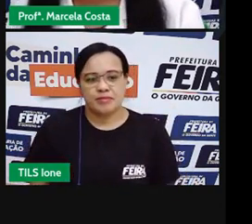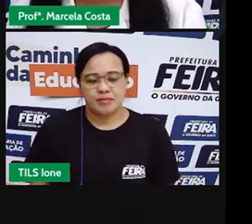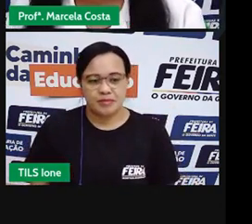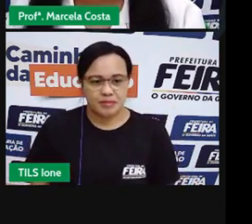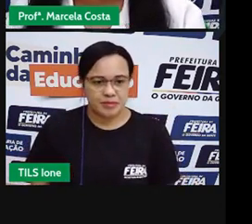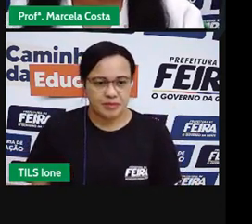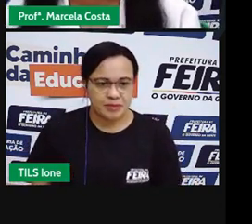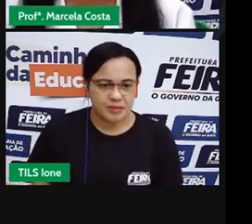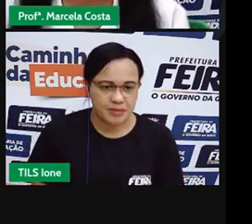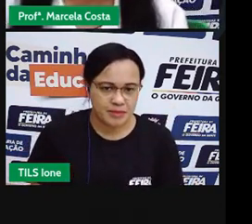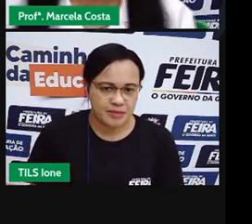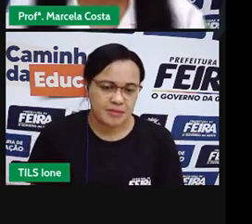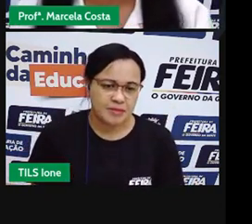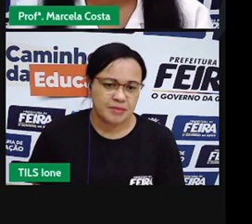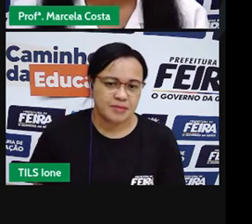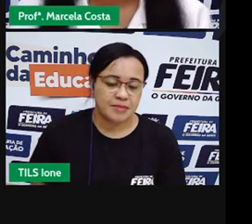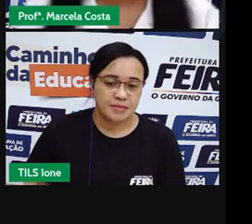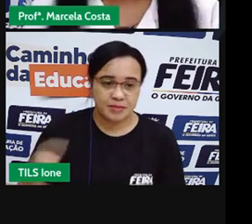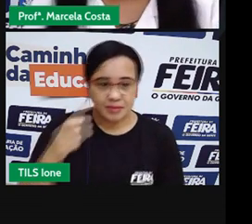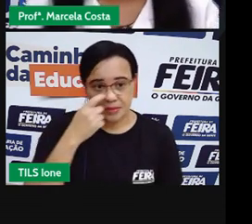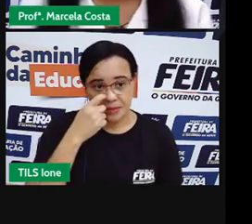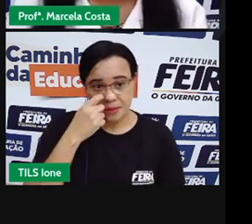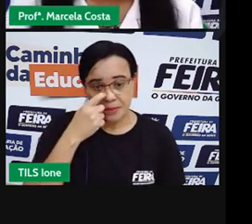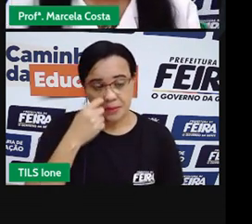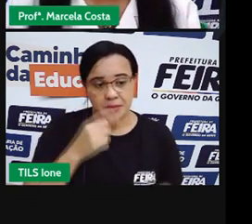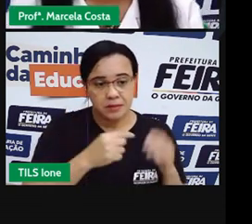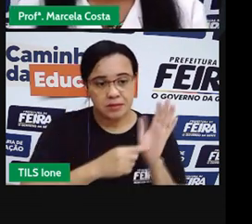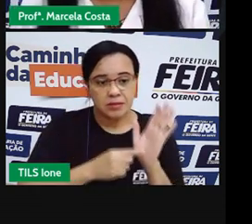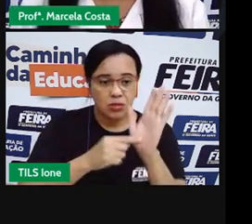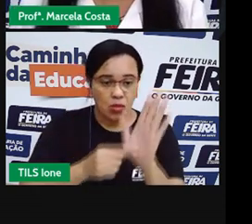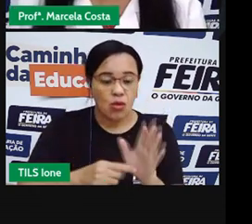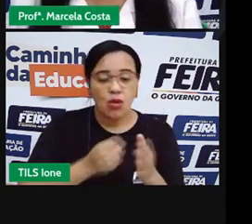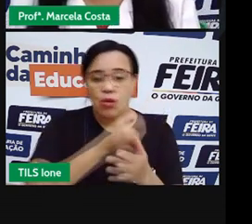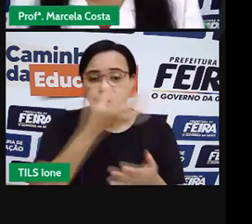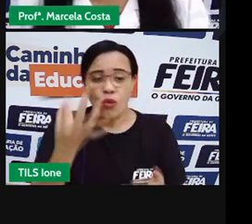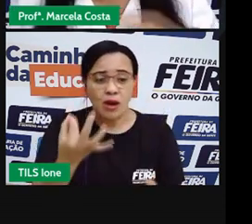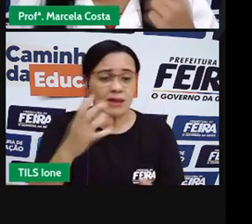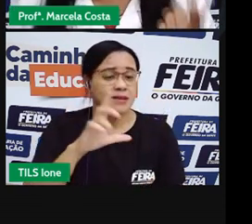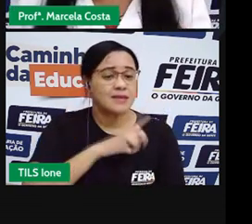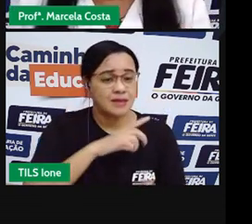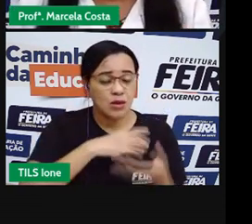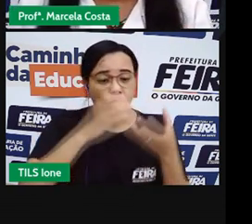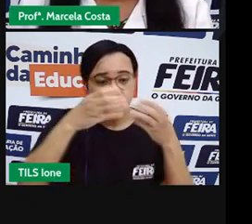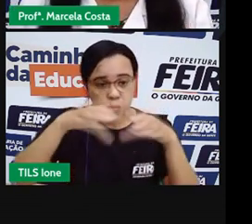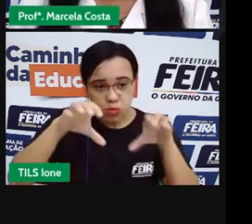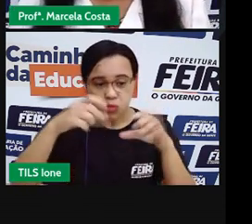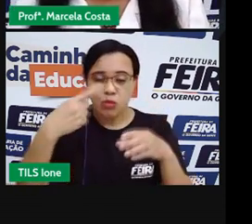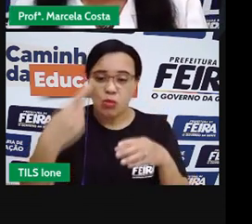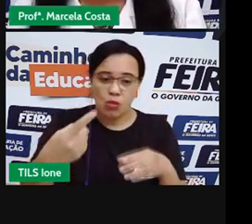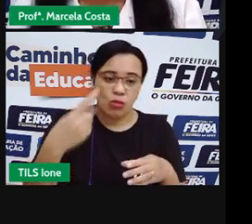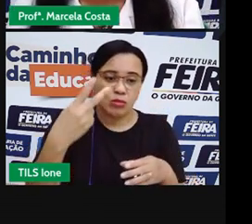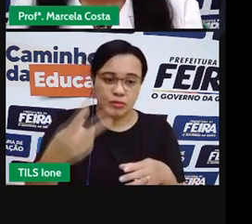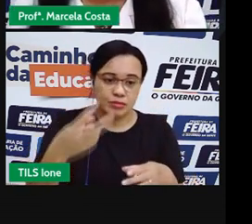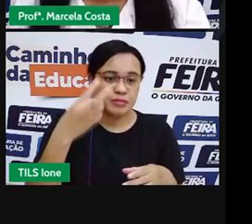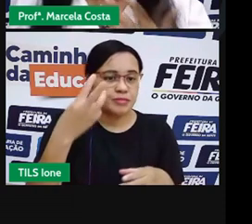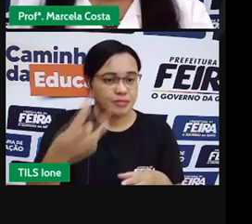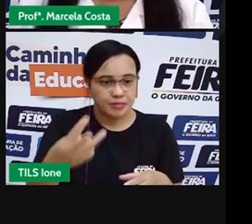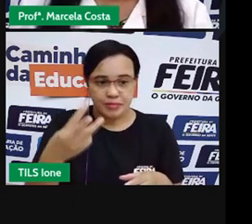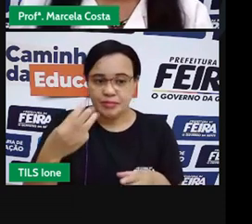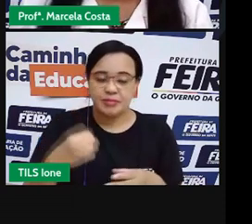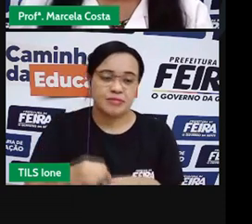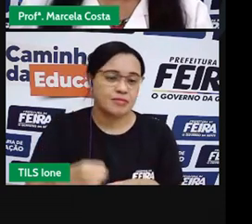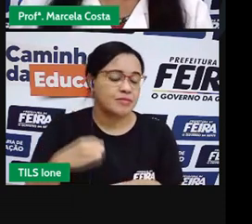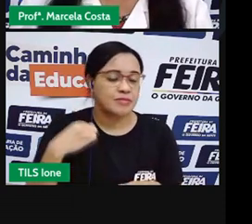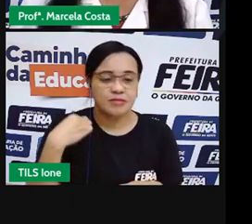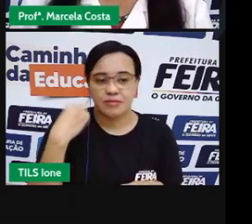vai aparecendo ali para a gente algumas quantidades, né? Isso? Um ovo, dois ovos,